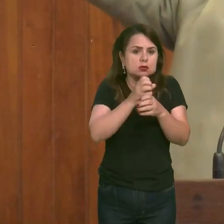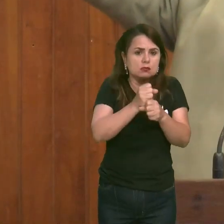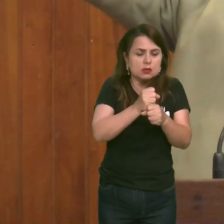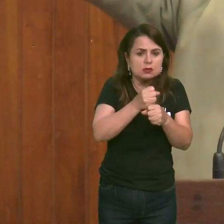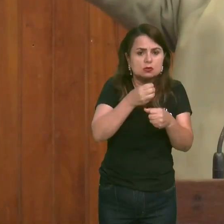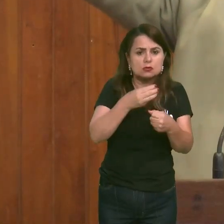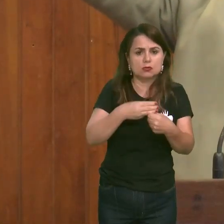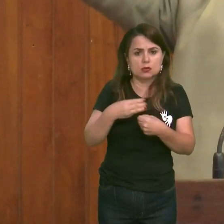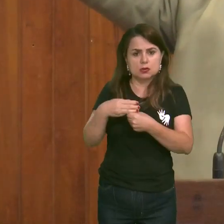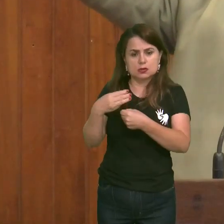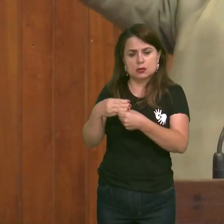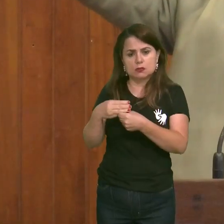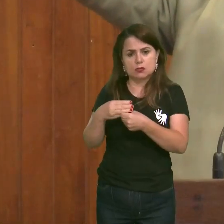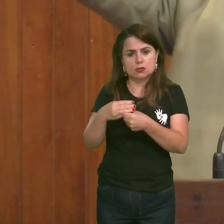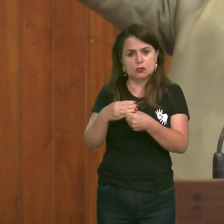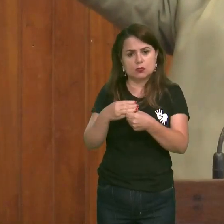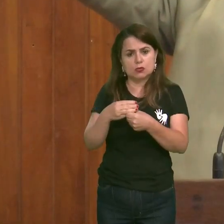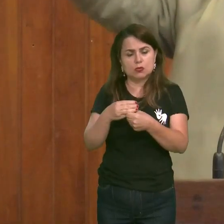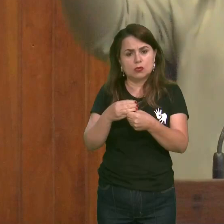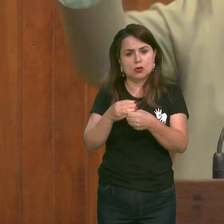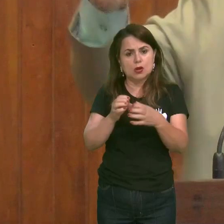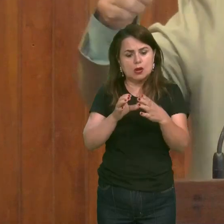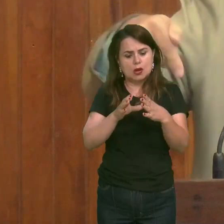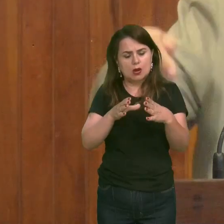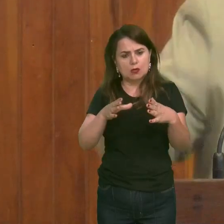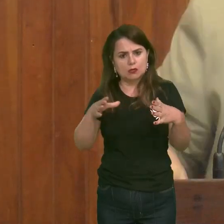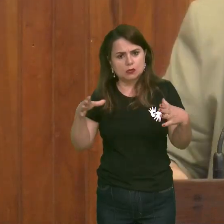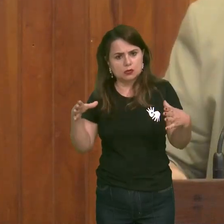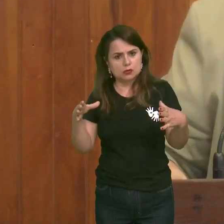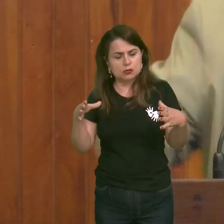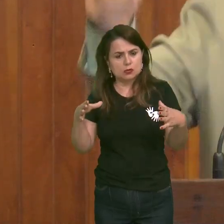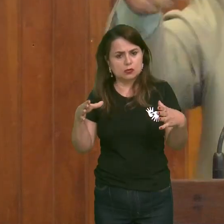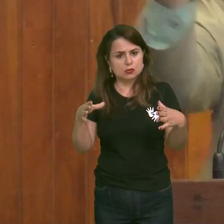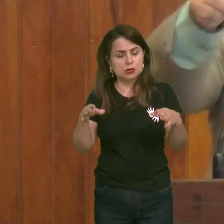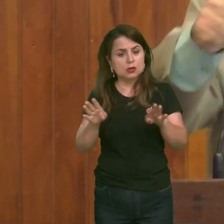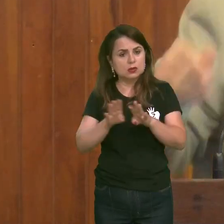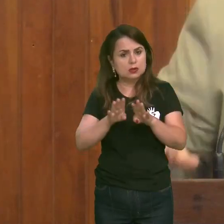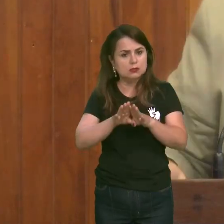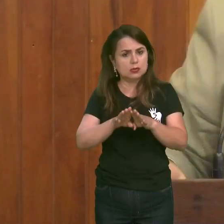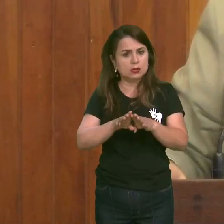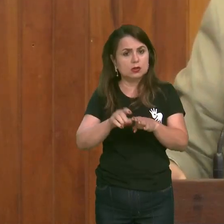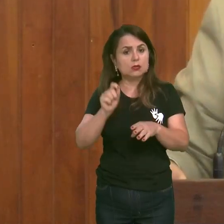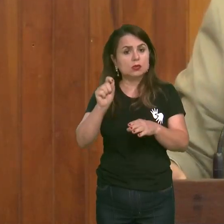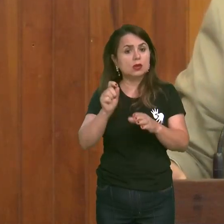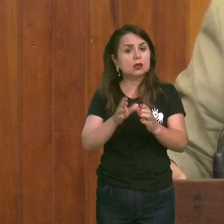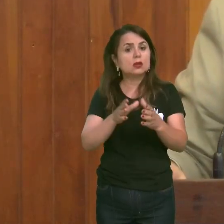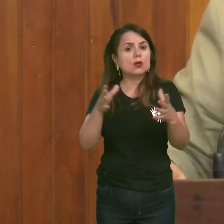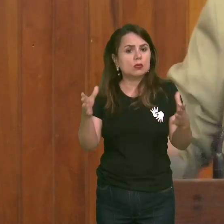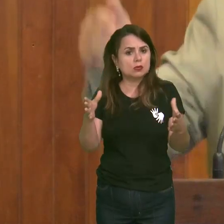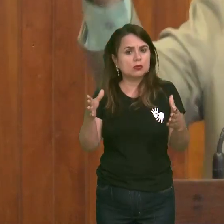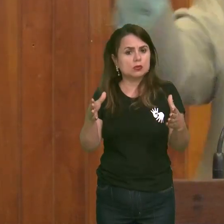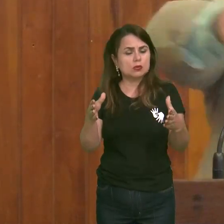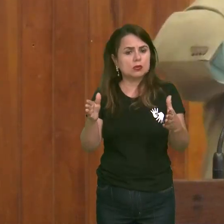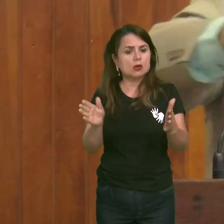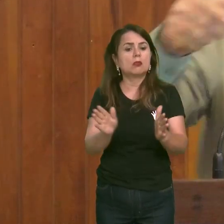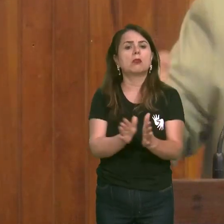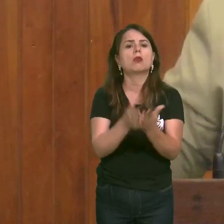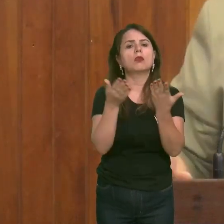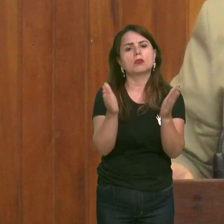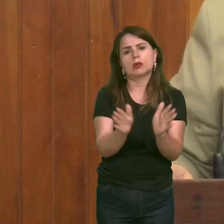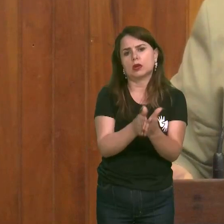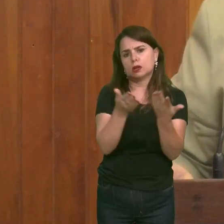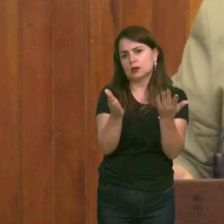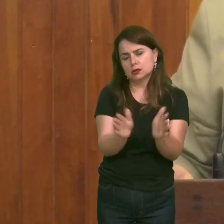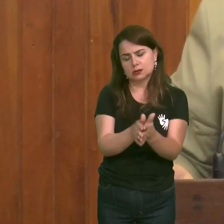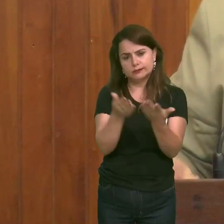município cresceu sabe o que a pobreza a prestação de serviço a pior